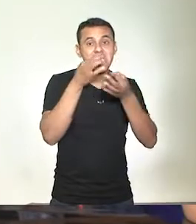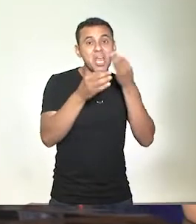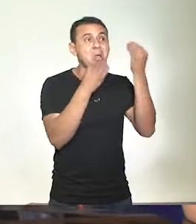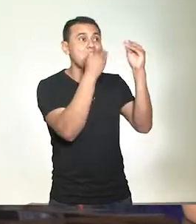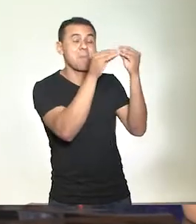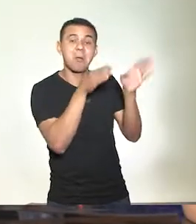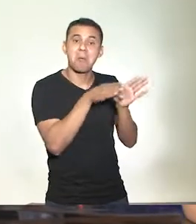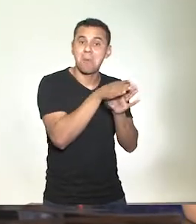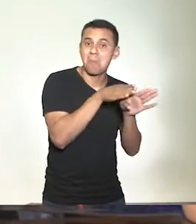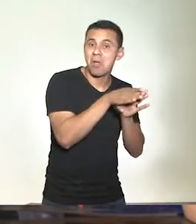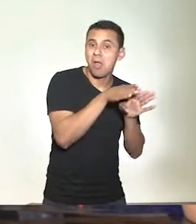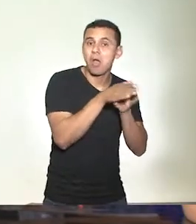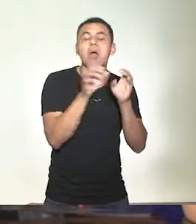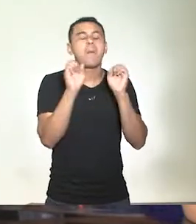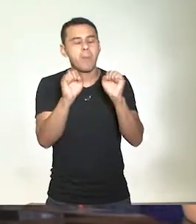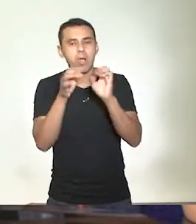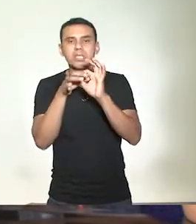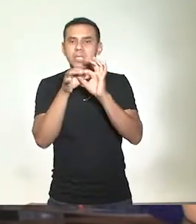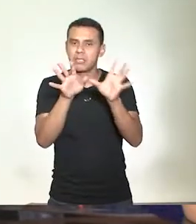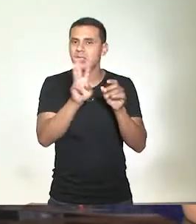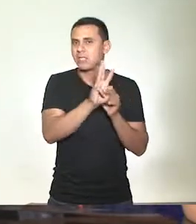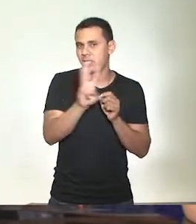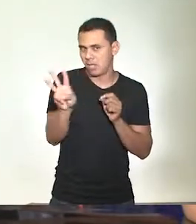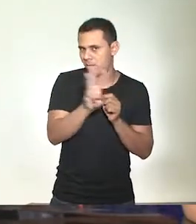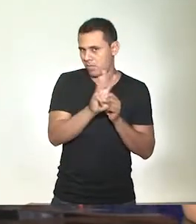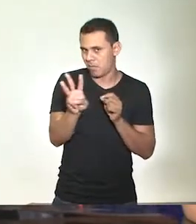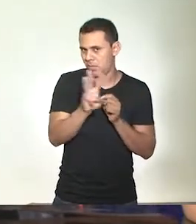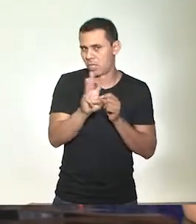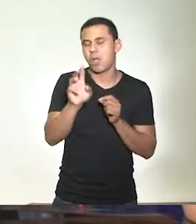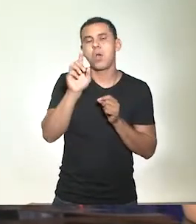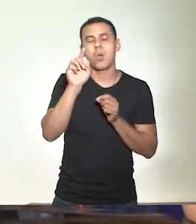colaborar com a construção desse plano basta acessar